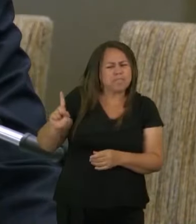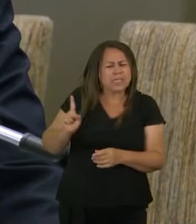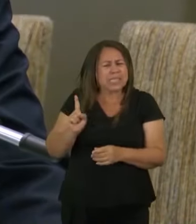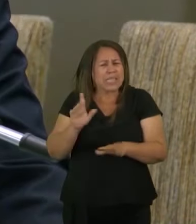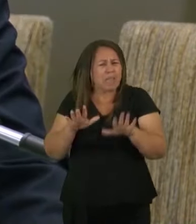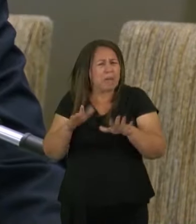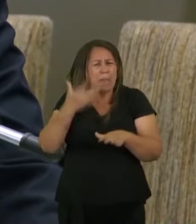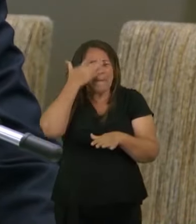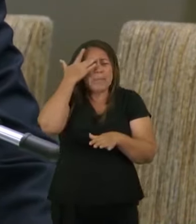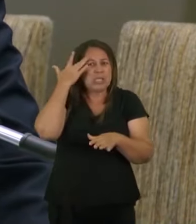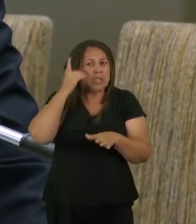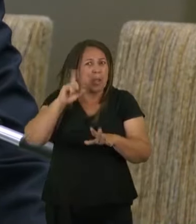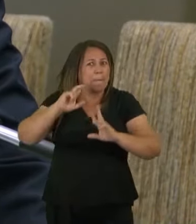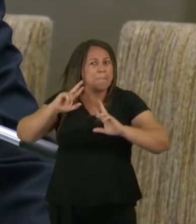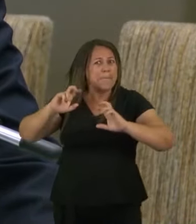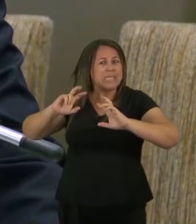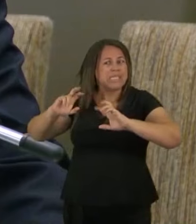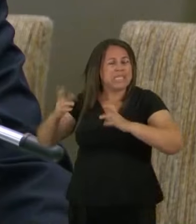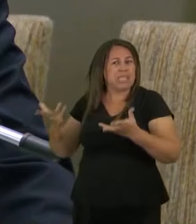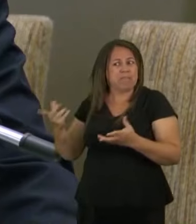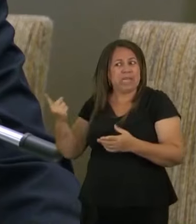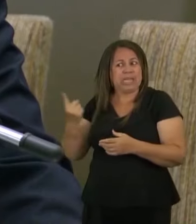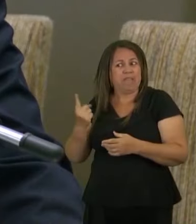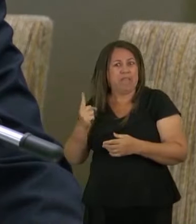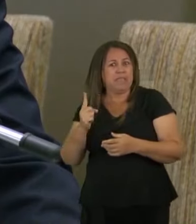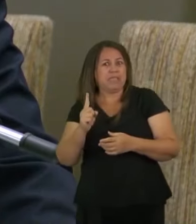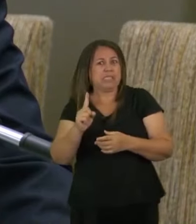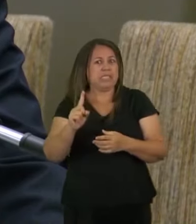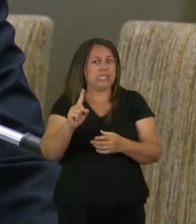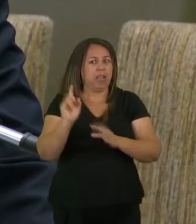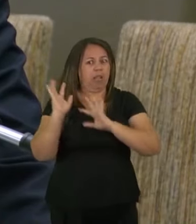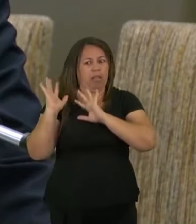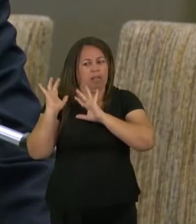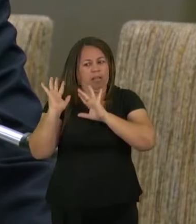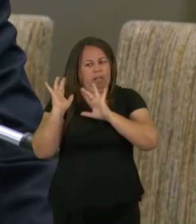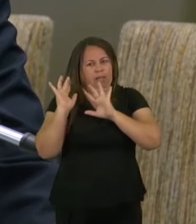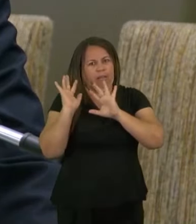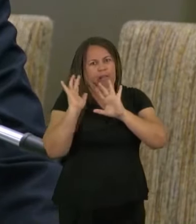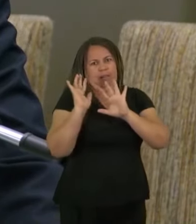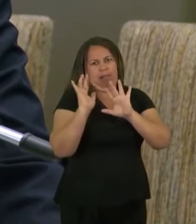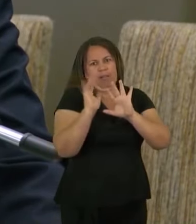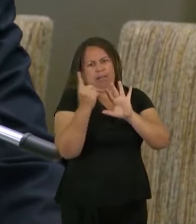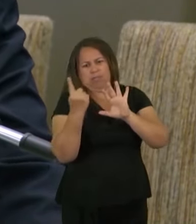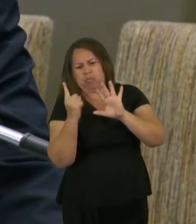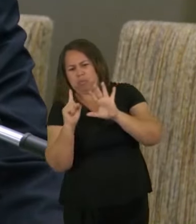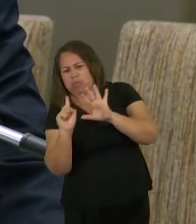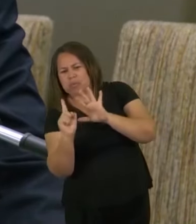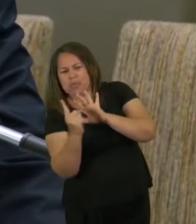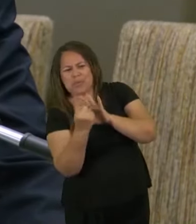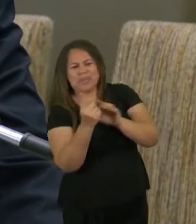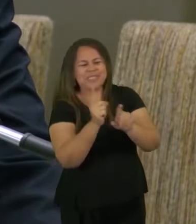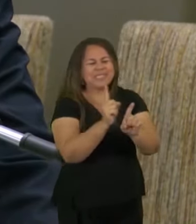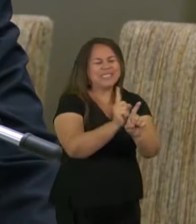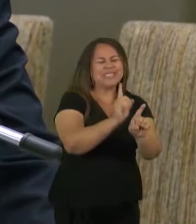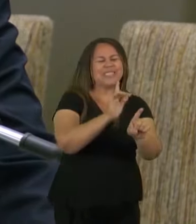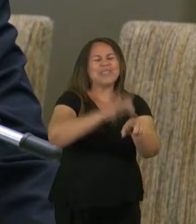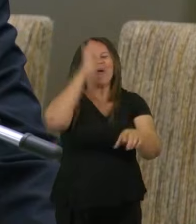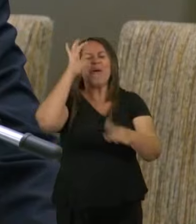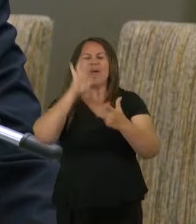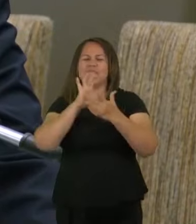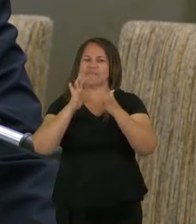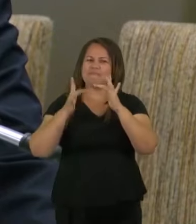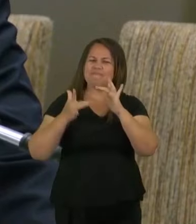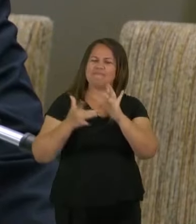para que ninguém perceba que ela estava ali no meio da multidão. Ela toca na orla da sua